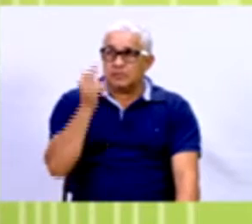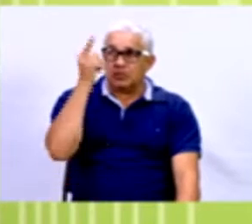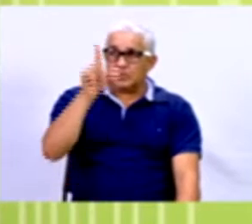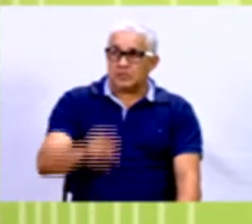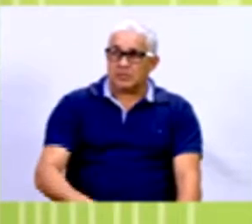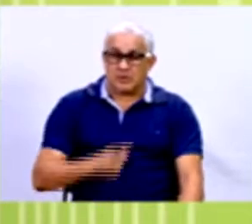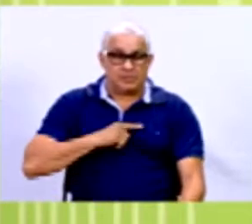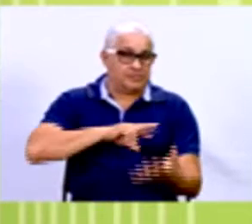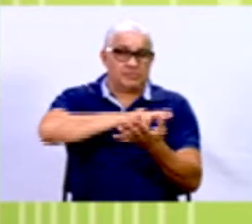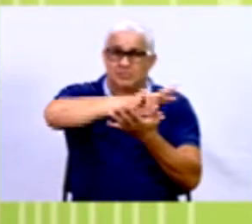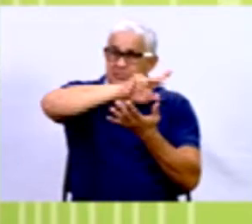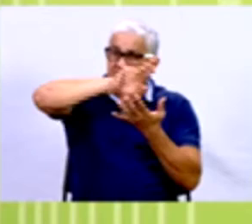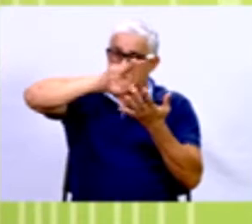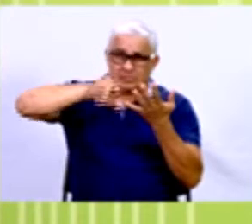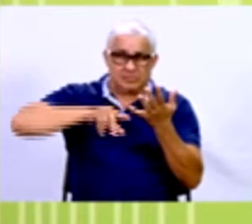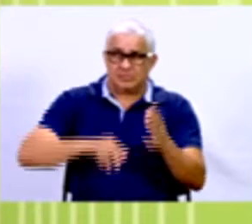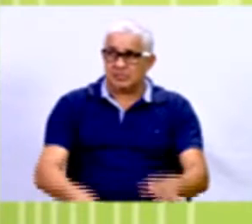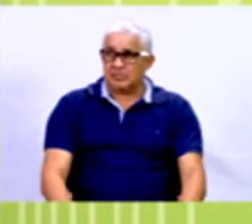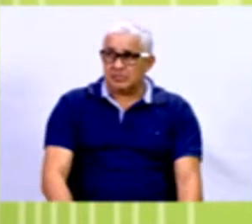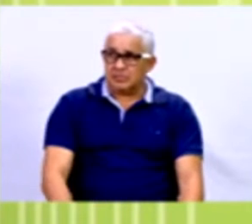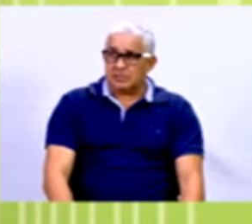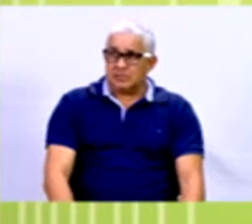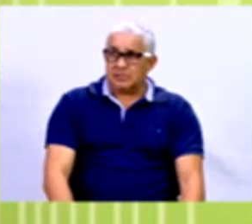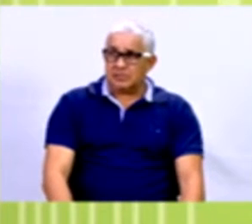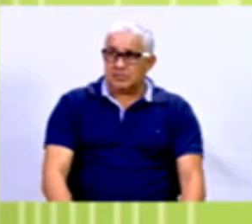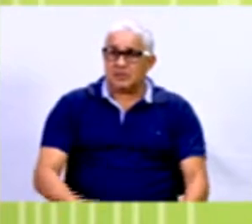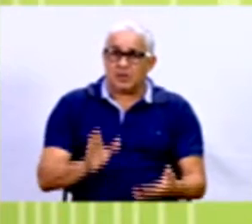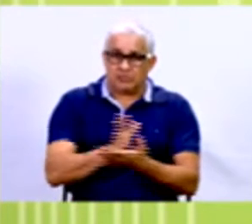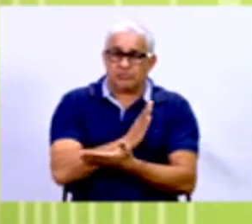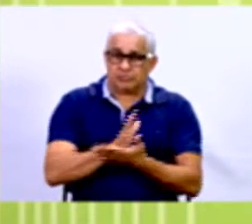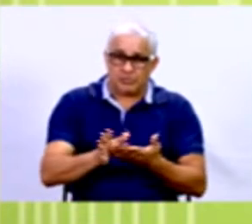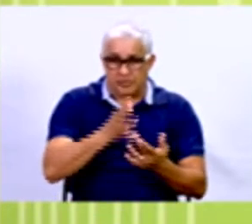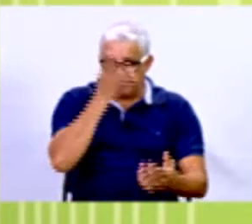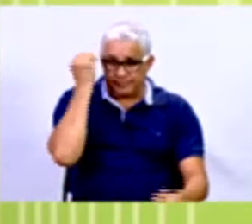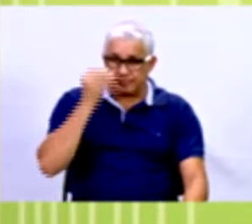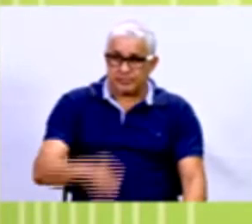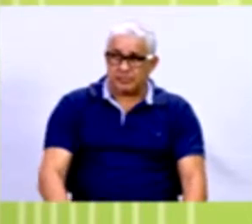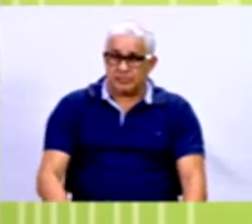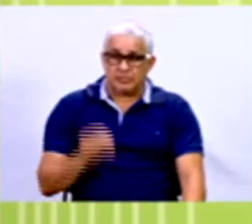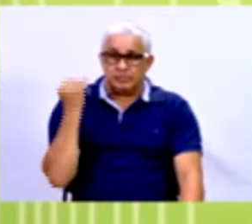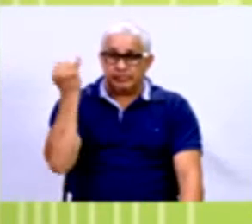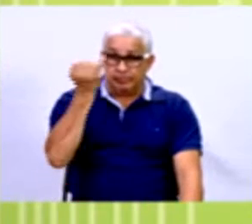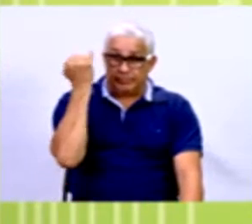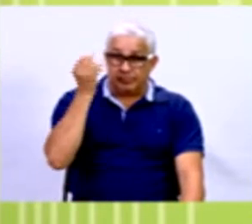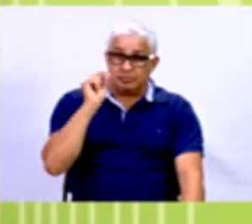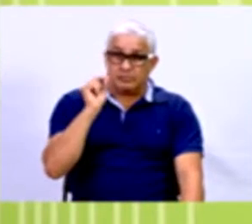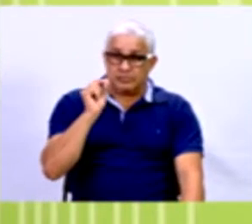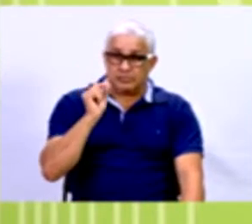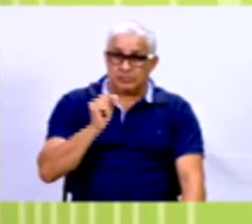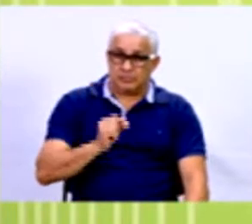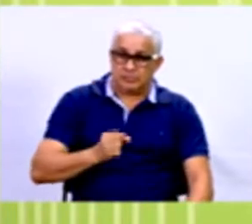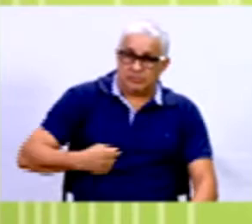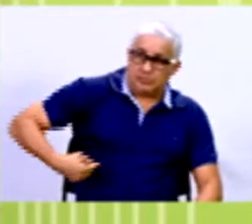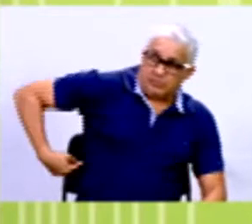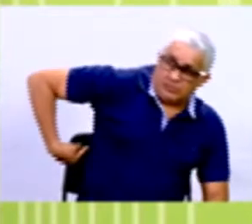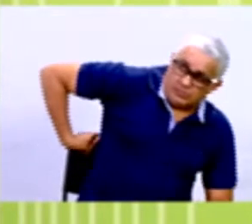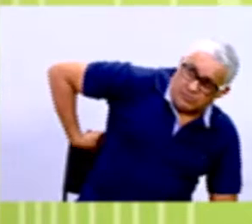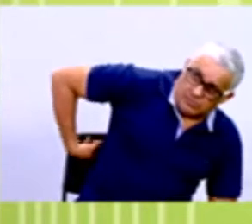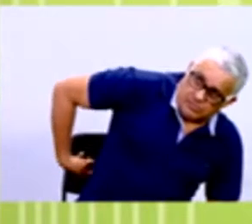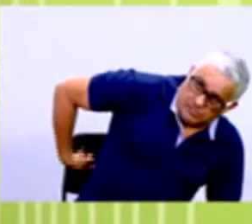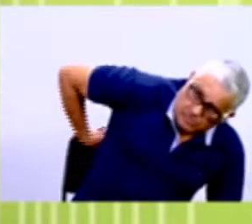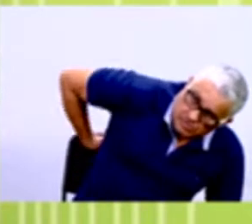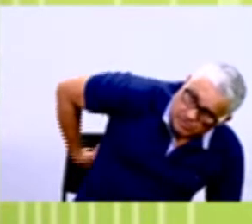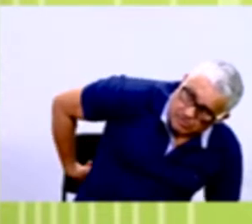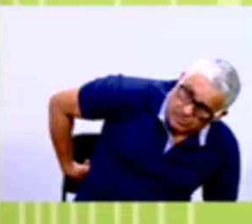tanta coisa que você vai assim deixando passar algumas coisas. É importante a coluna cervical. Não